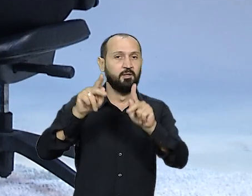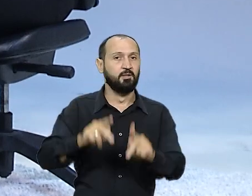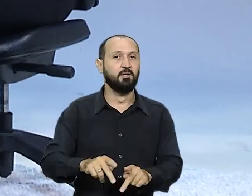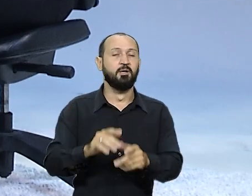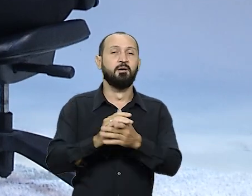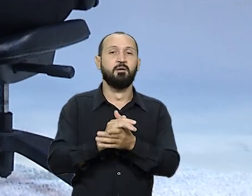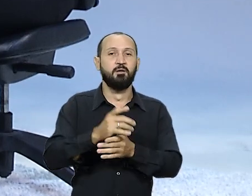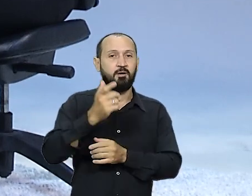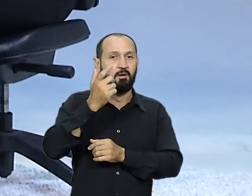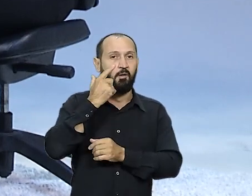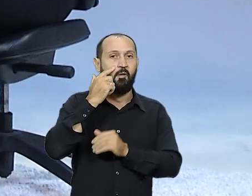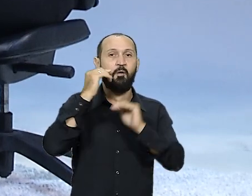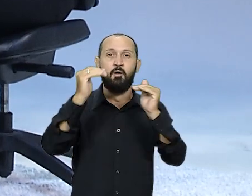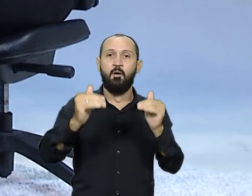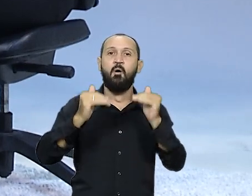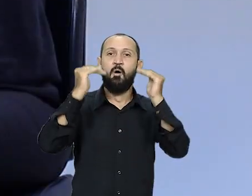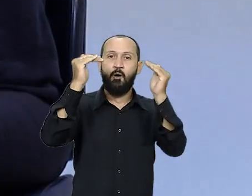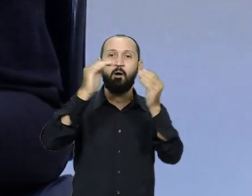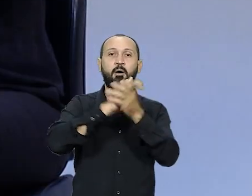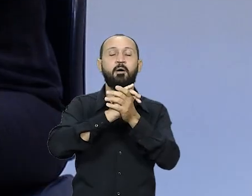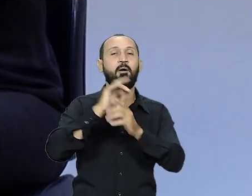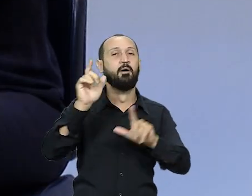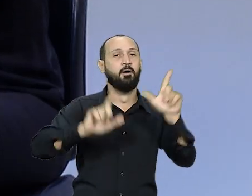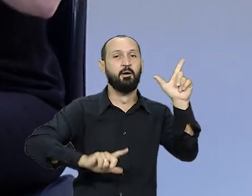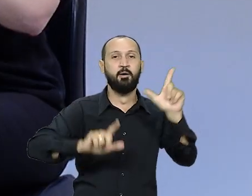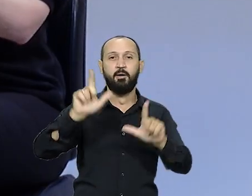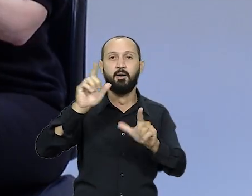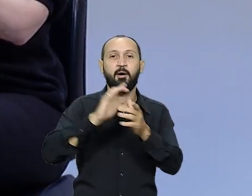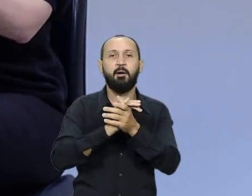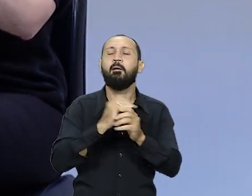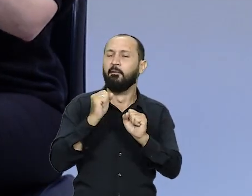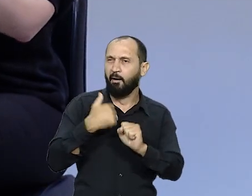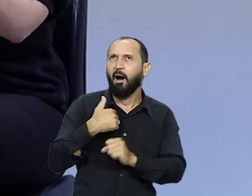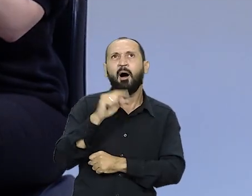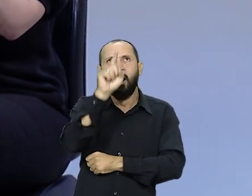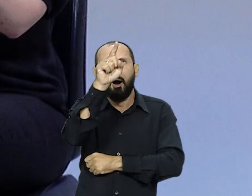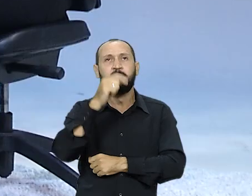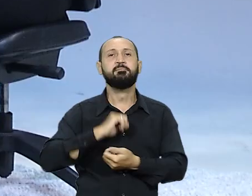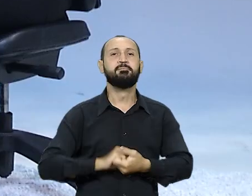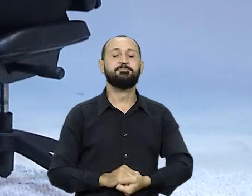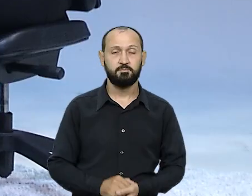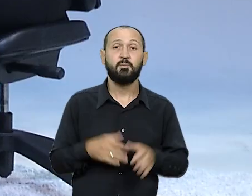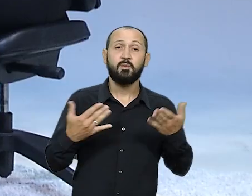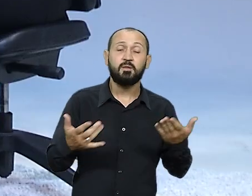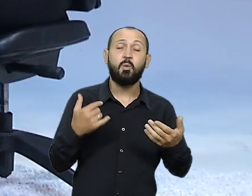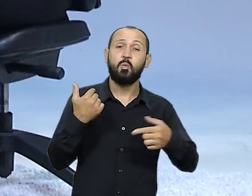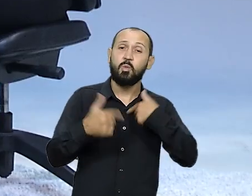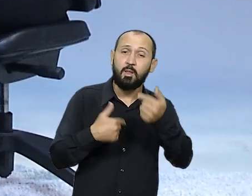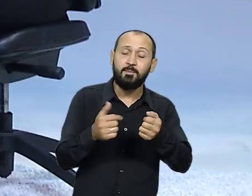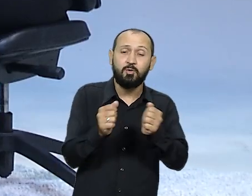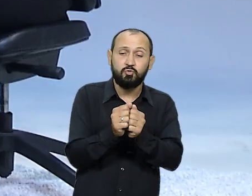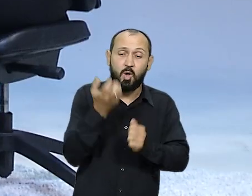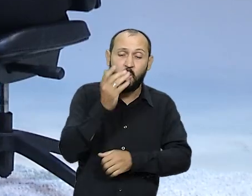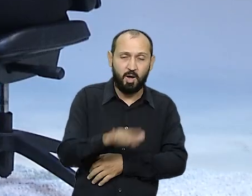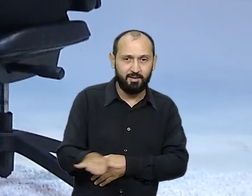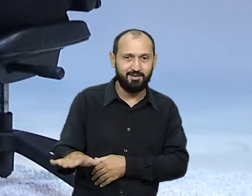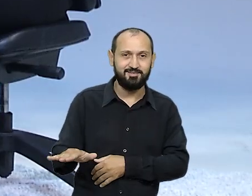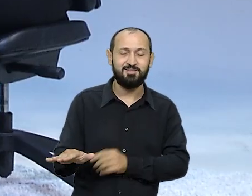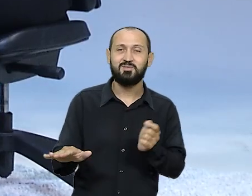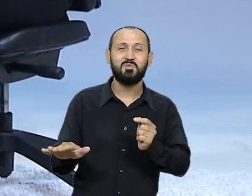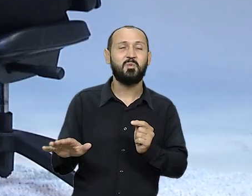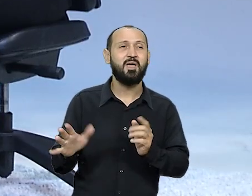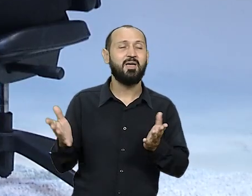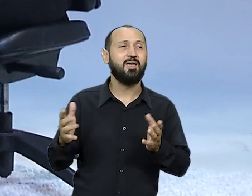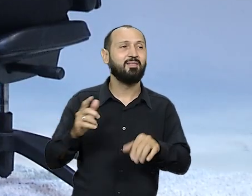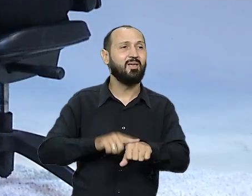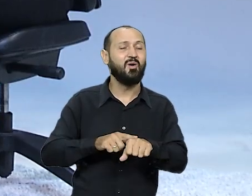da população que ela está vendo lá em cima, que ela está vendo na televisão, pode ser ela. Por que não? Então, trabalhar com a criança não é